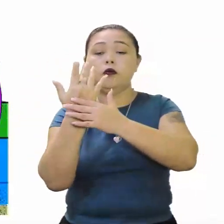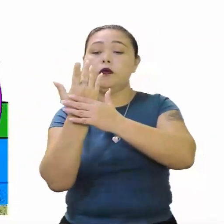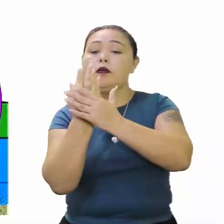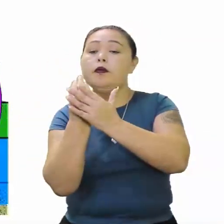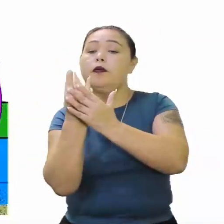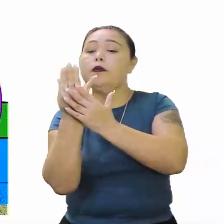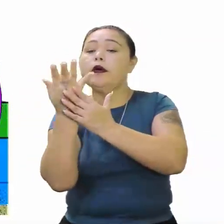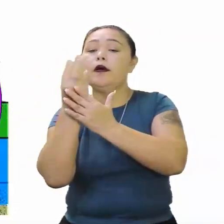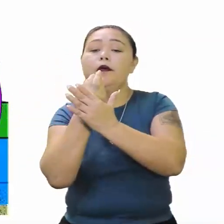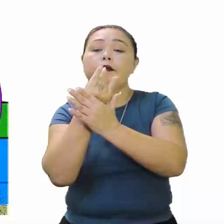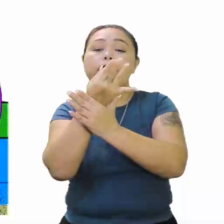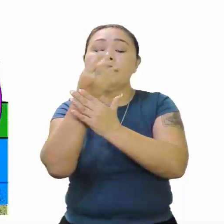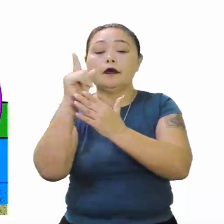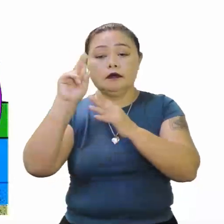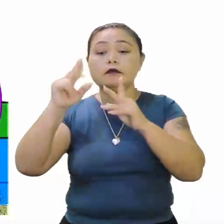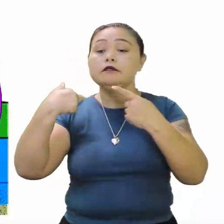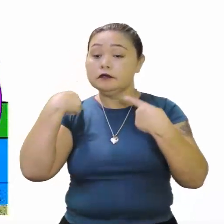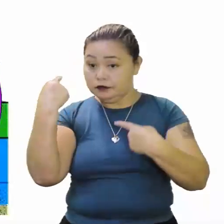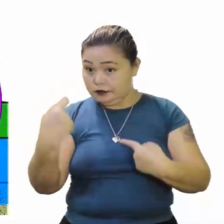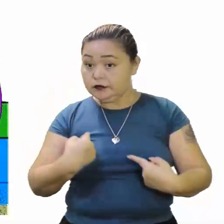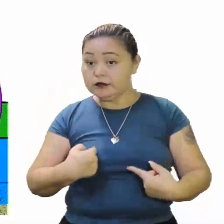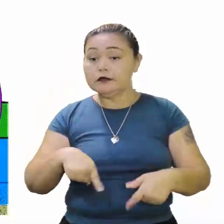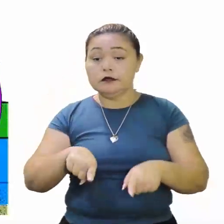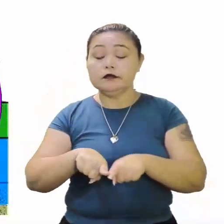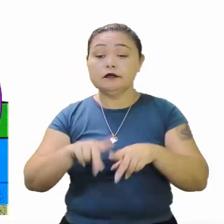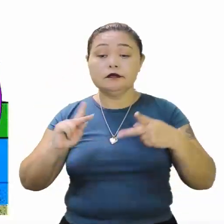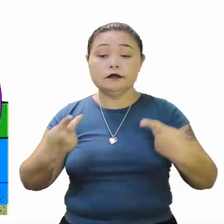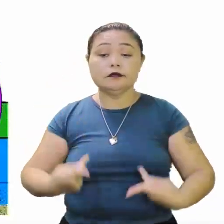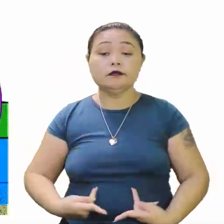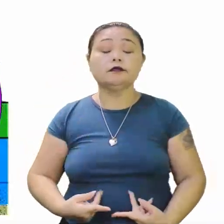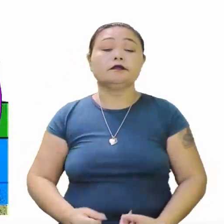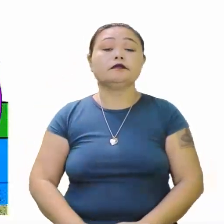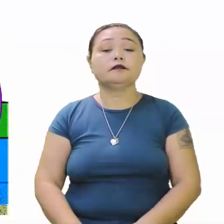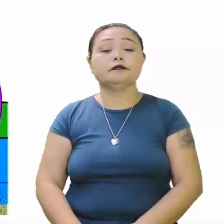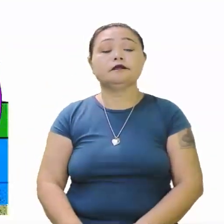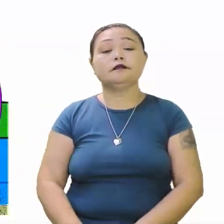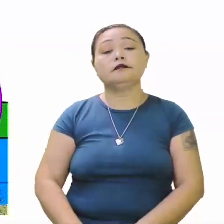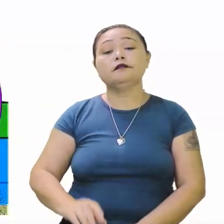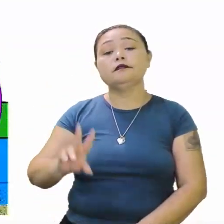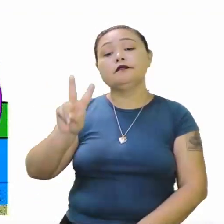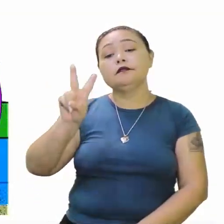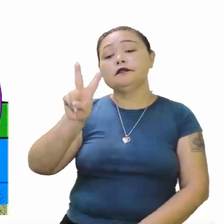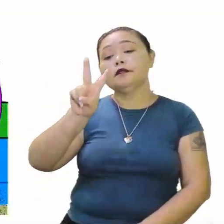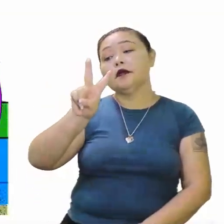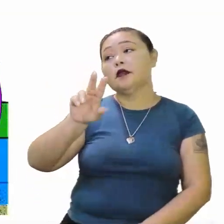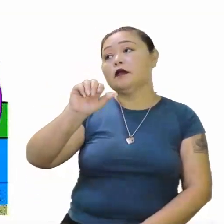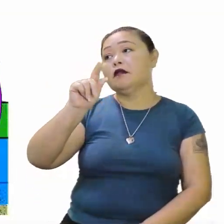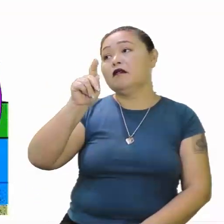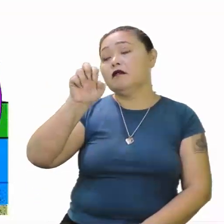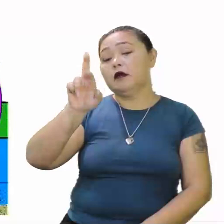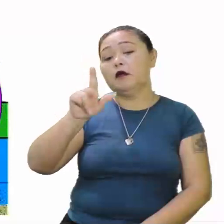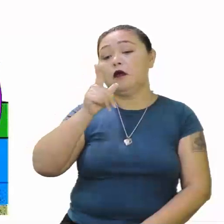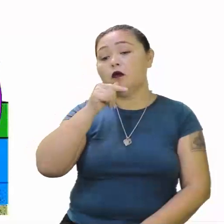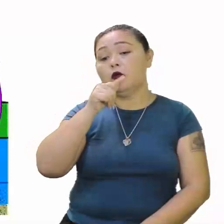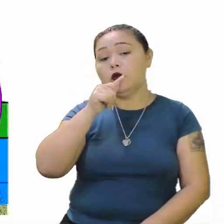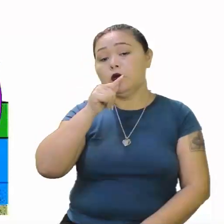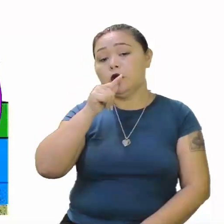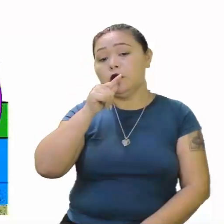né? Como também os seres humanos. E aí nós temos o quê? O vapor d'água. Com